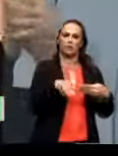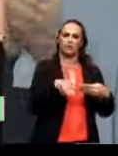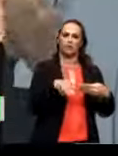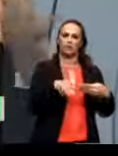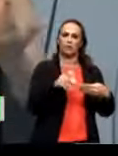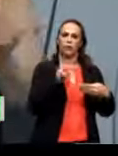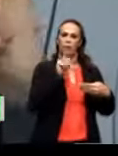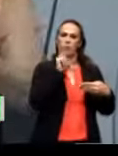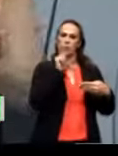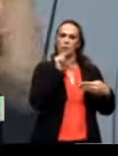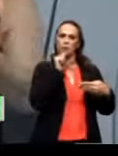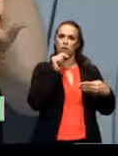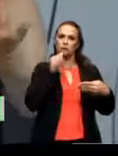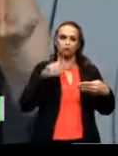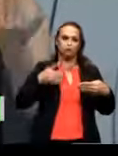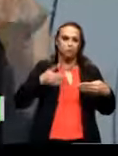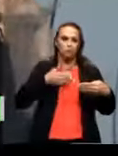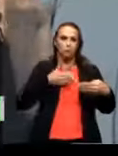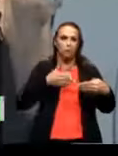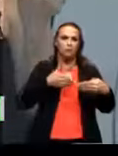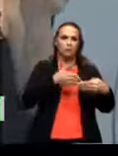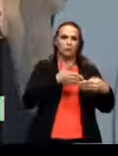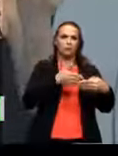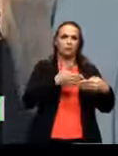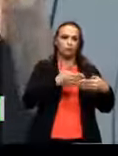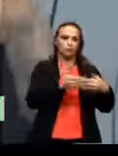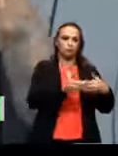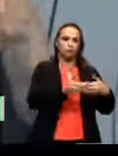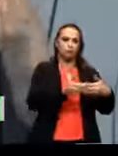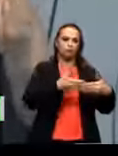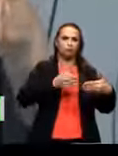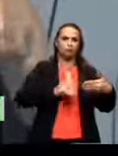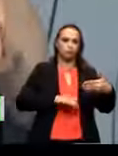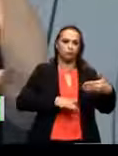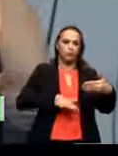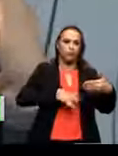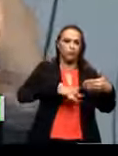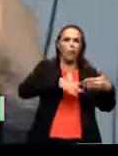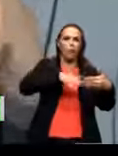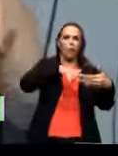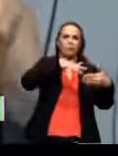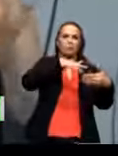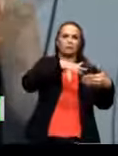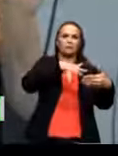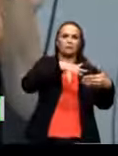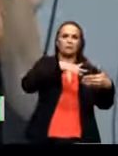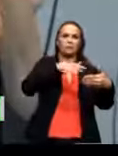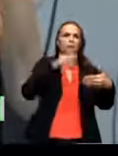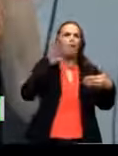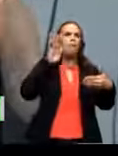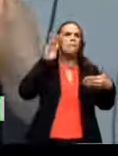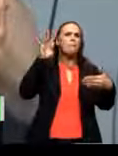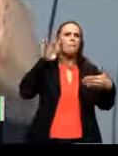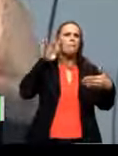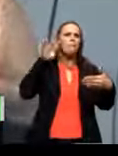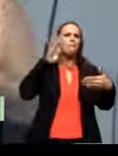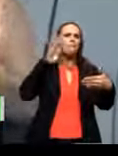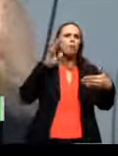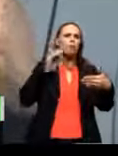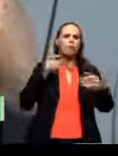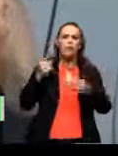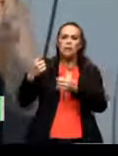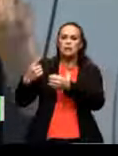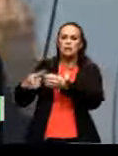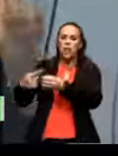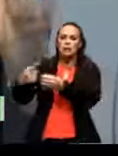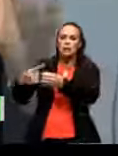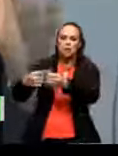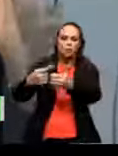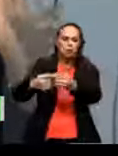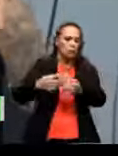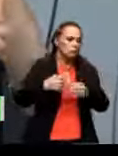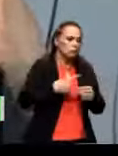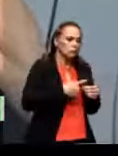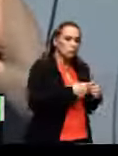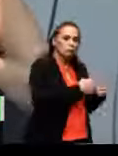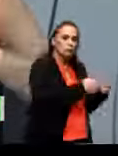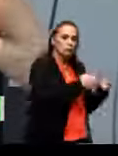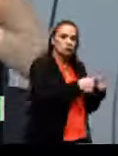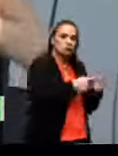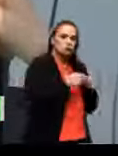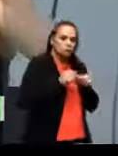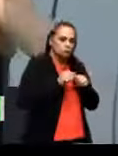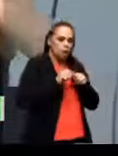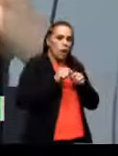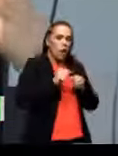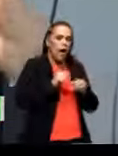reservatório, então vai acumular água para trás. Então, já pensou? Se tiver cidades, né? Muitas vezes elas